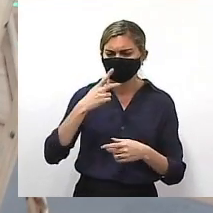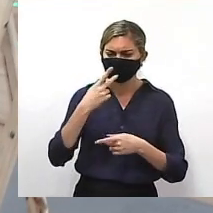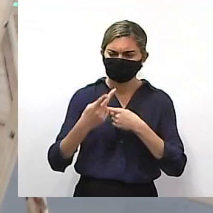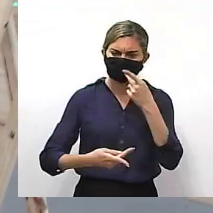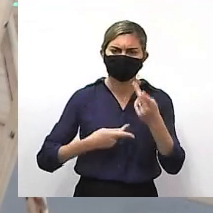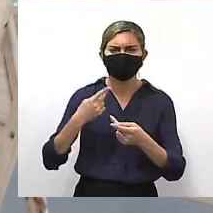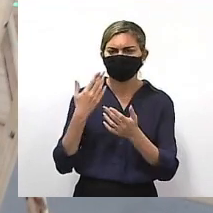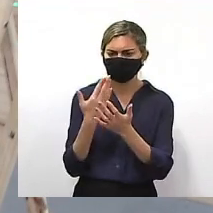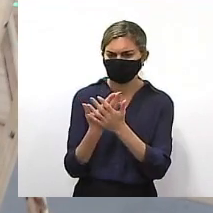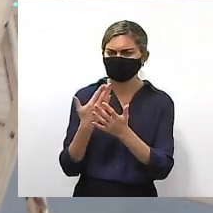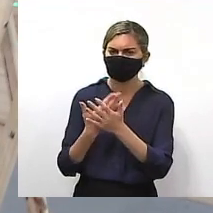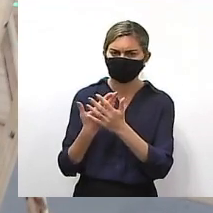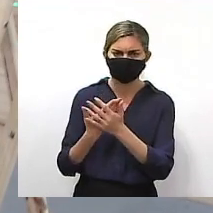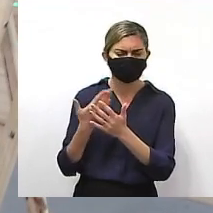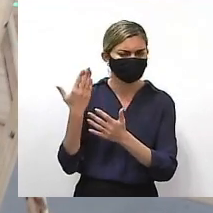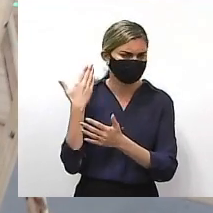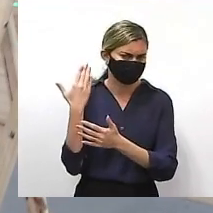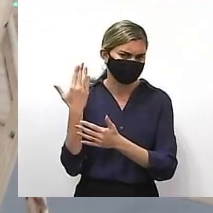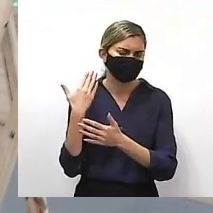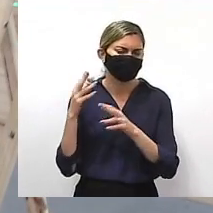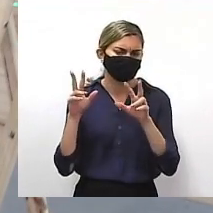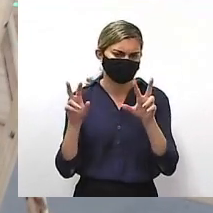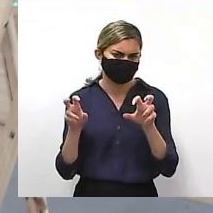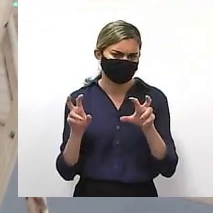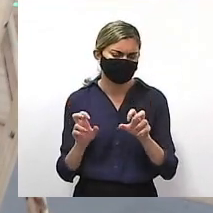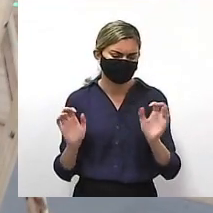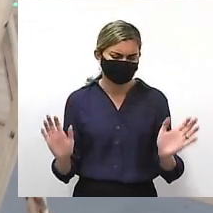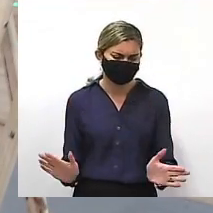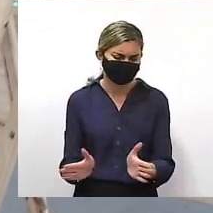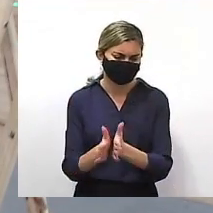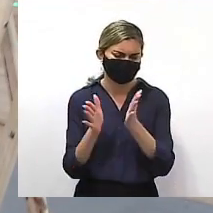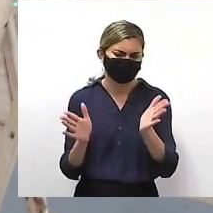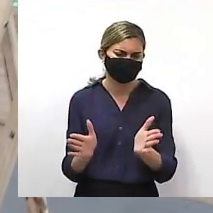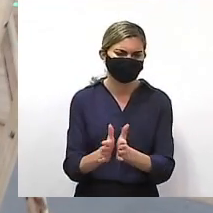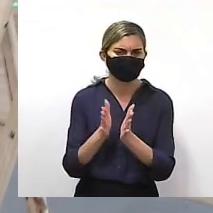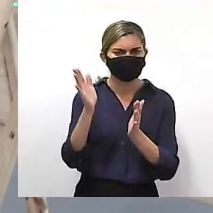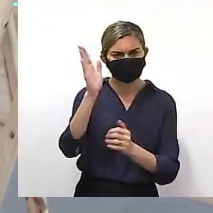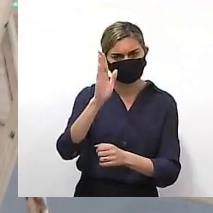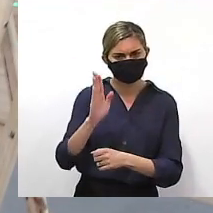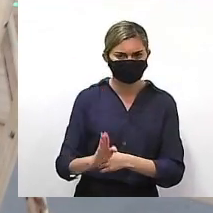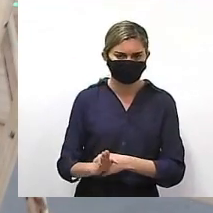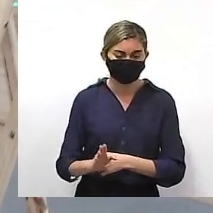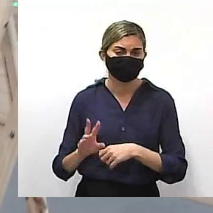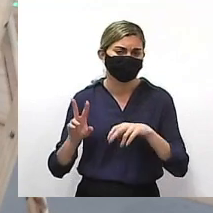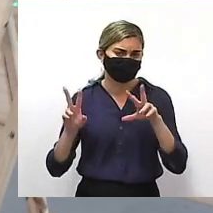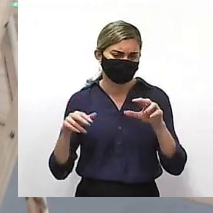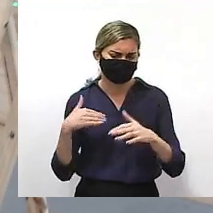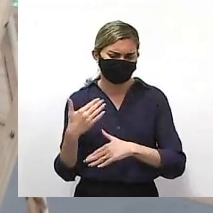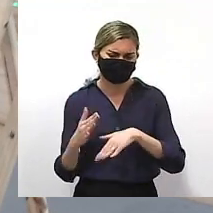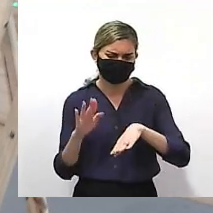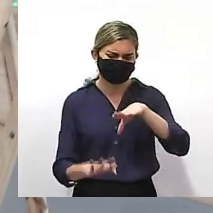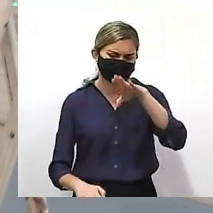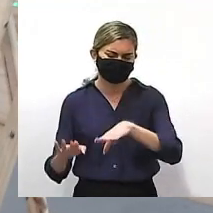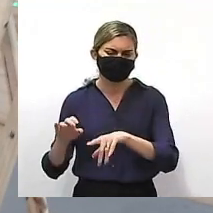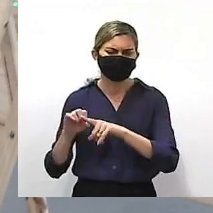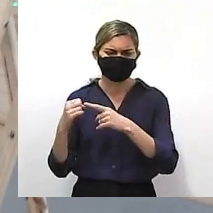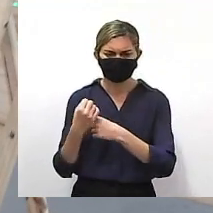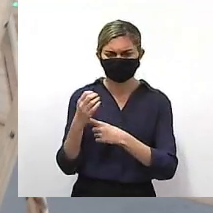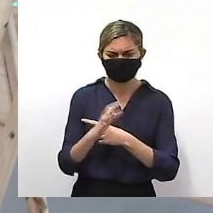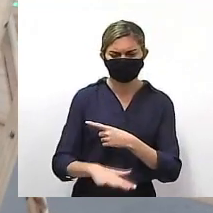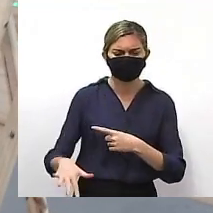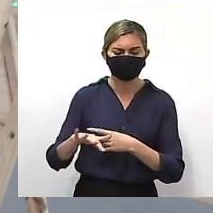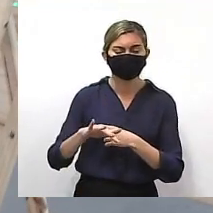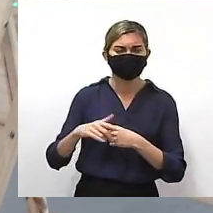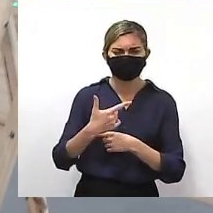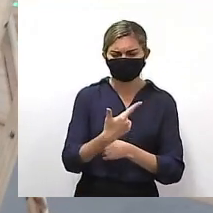aulas anteriores sobre a pobreza no Brasil e sobre a desigualdade social.